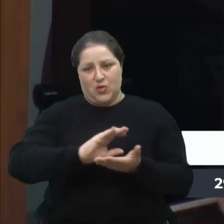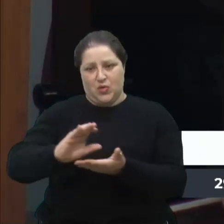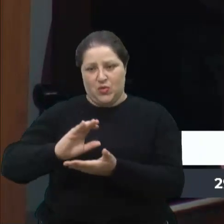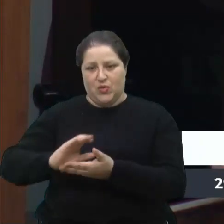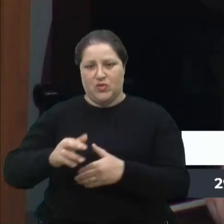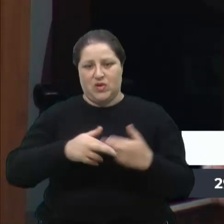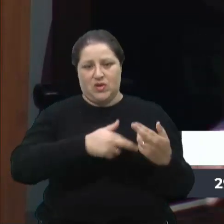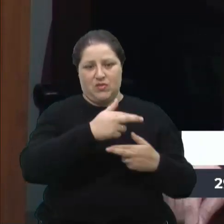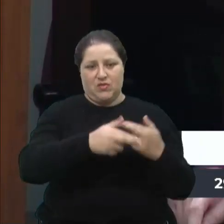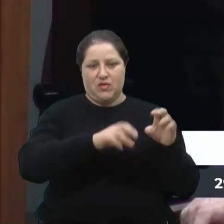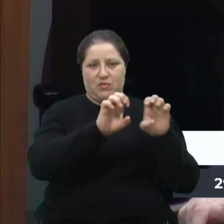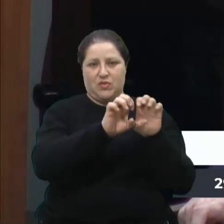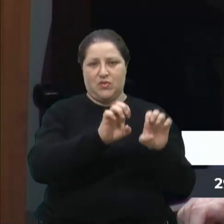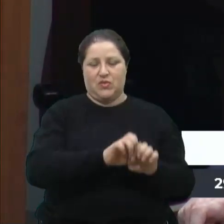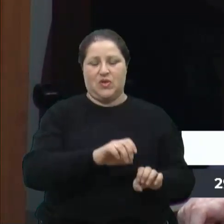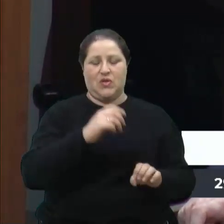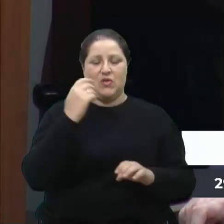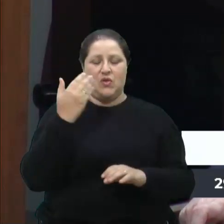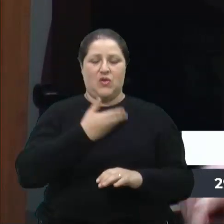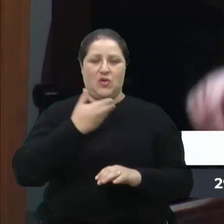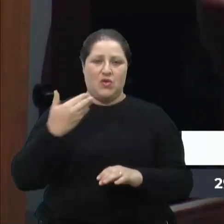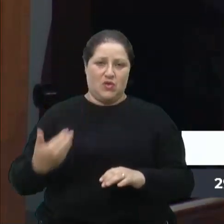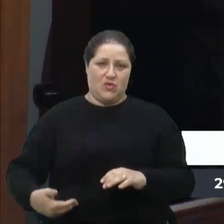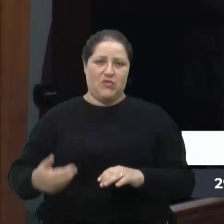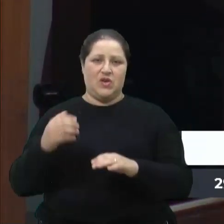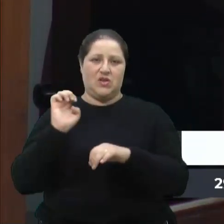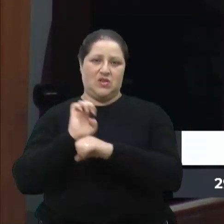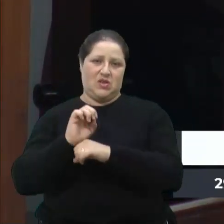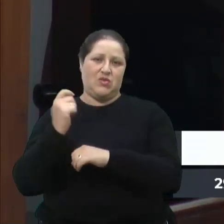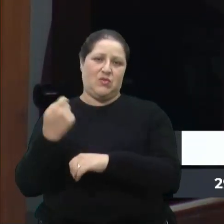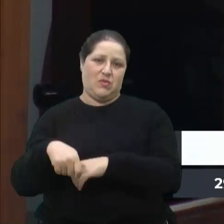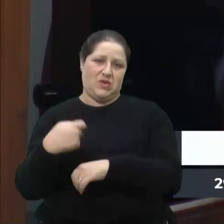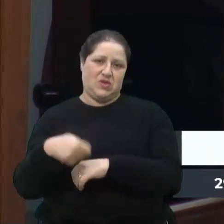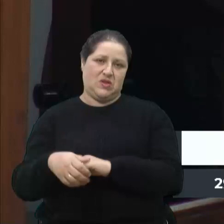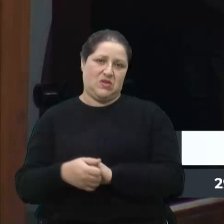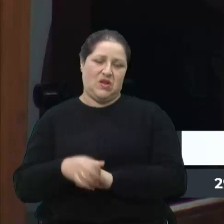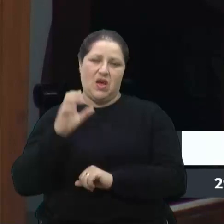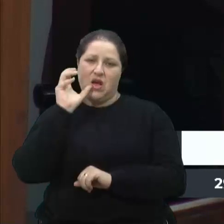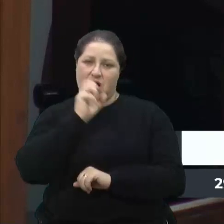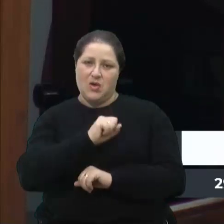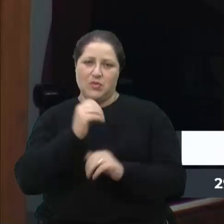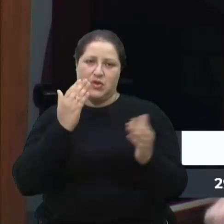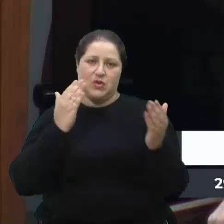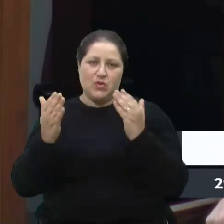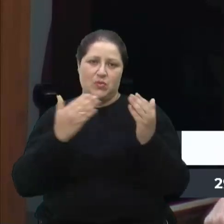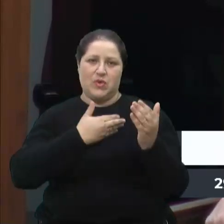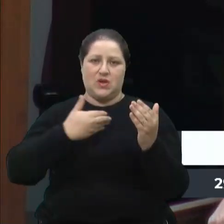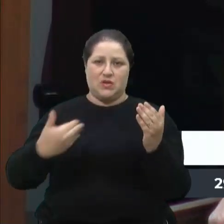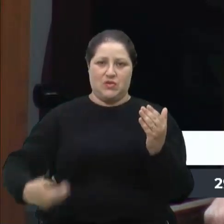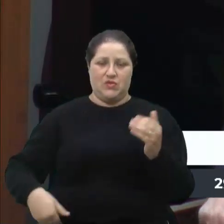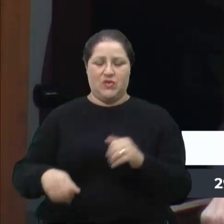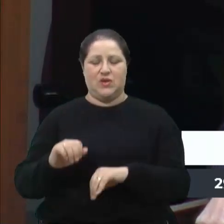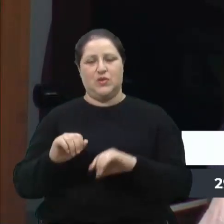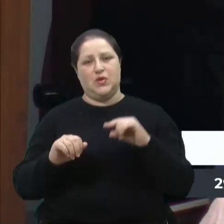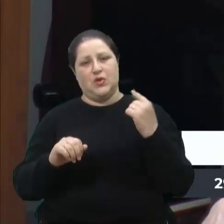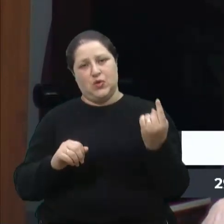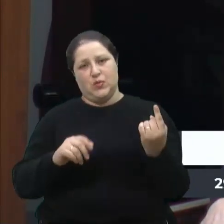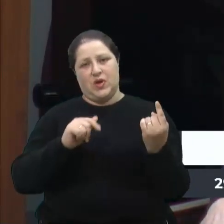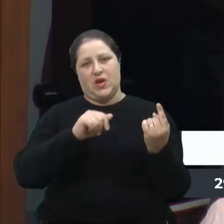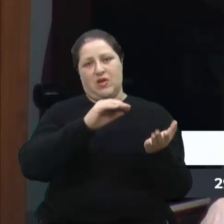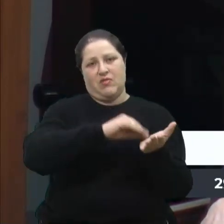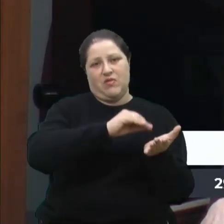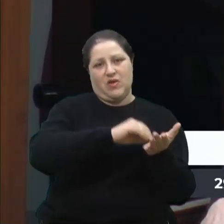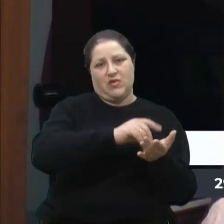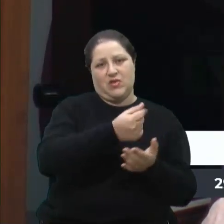reformas estruturais que o Estado precisa. Então, a gente pode, de forma rápida, comparar as gestões. Uma dando 11 bilhões